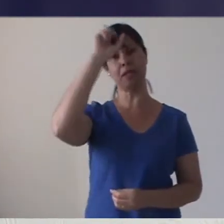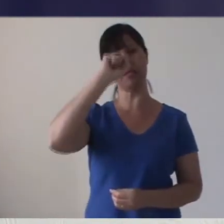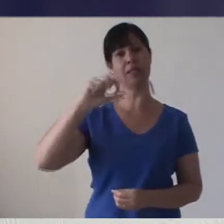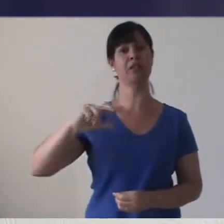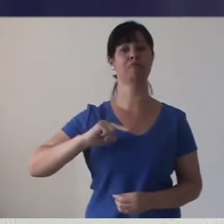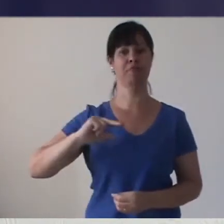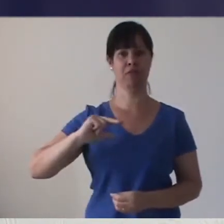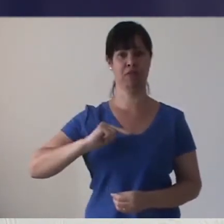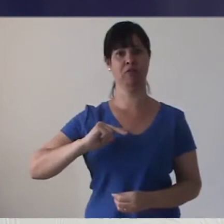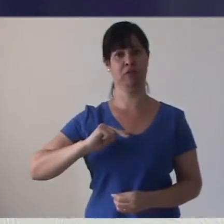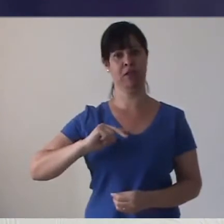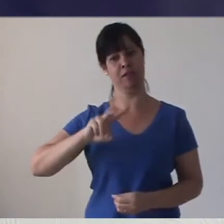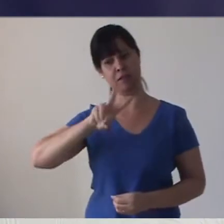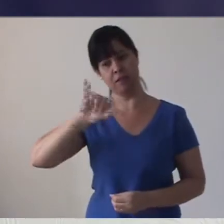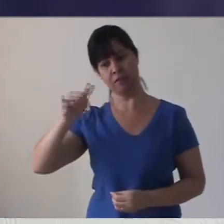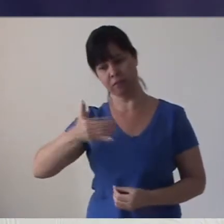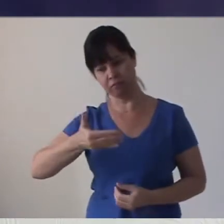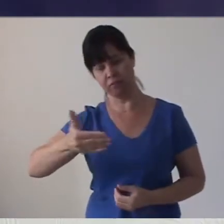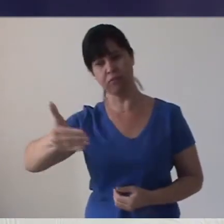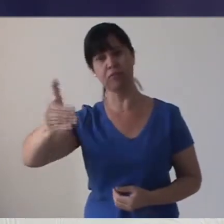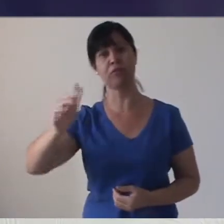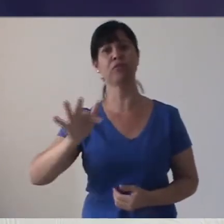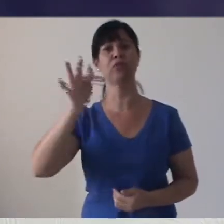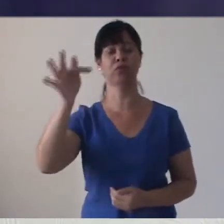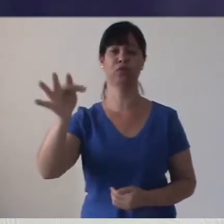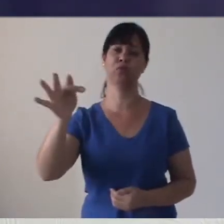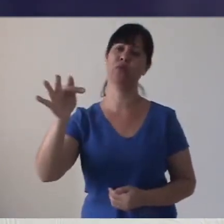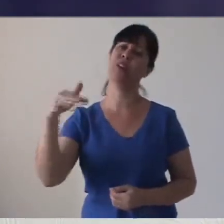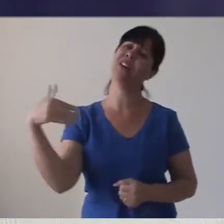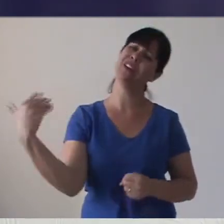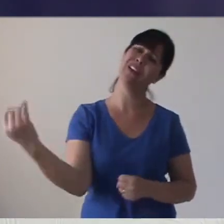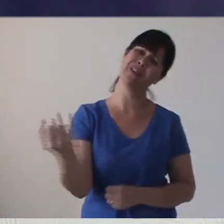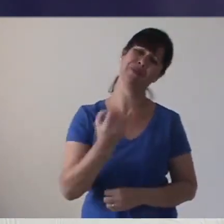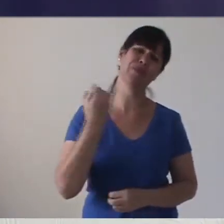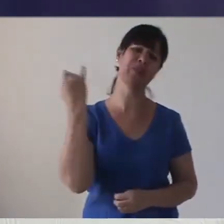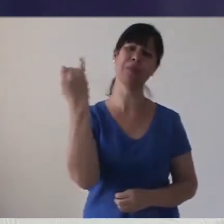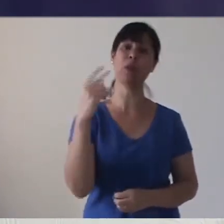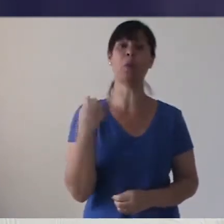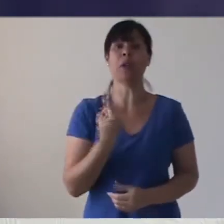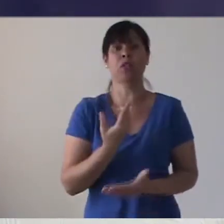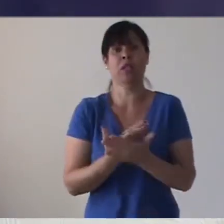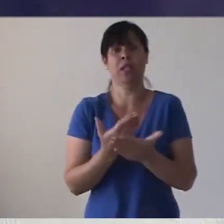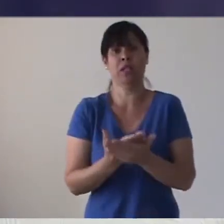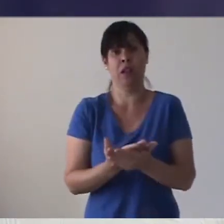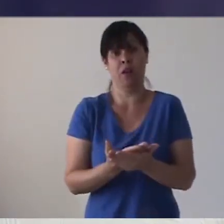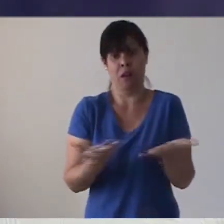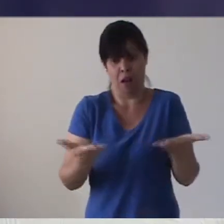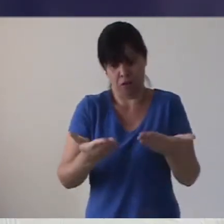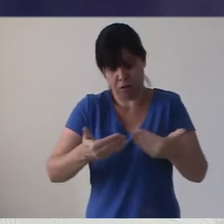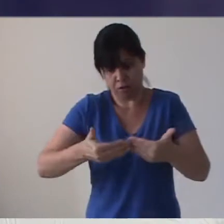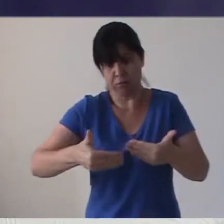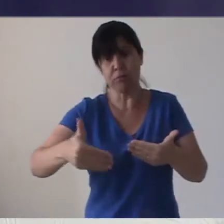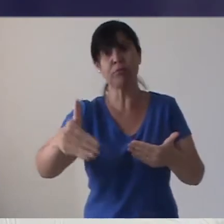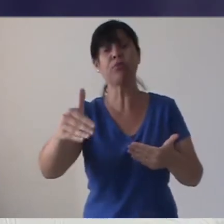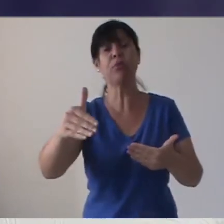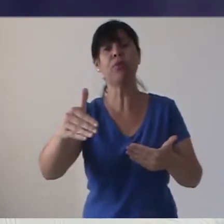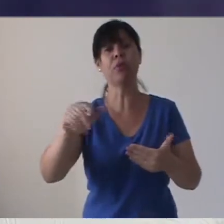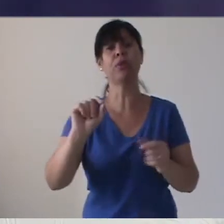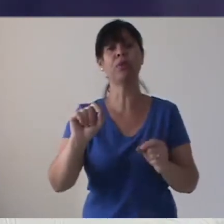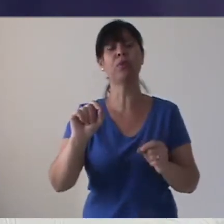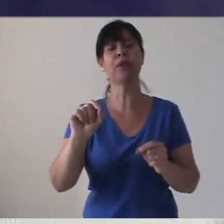aprendizagens, né, que vem agora. E elas são fundamentais para as nossas aulas agora. Né?